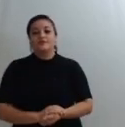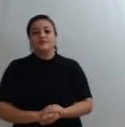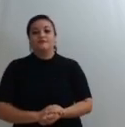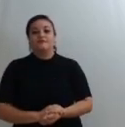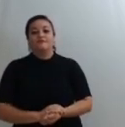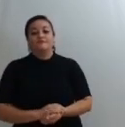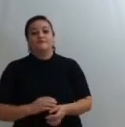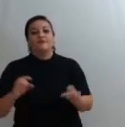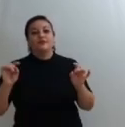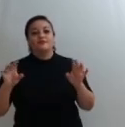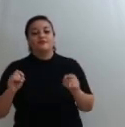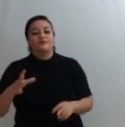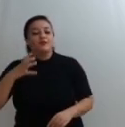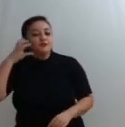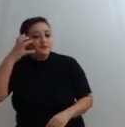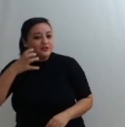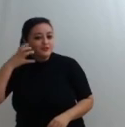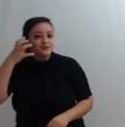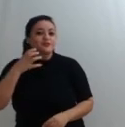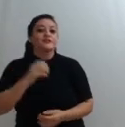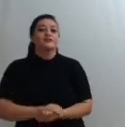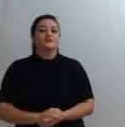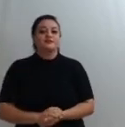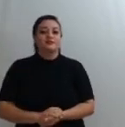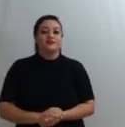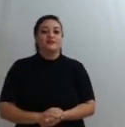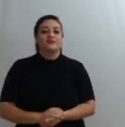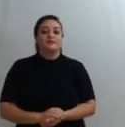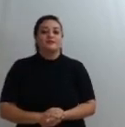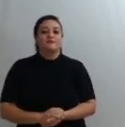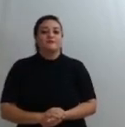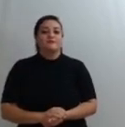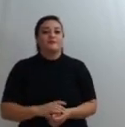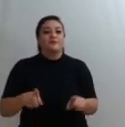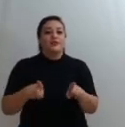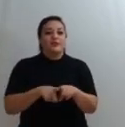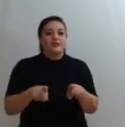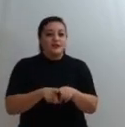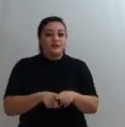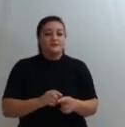especialmente pela sustentação, pela argumentação trazida, também a doutora Luísa.